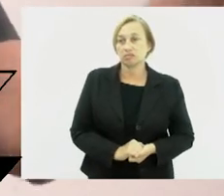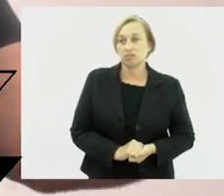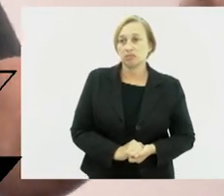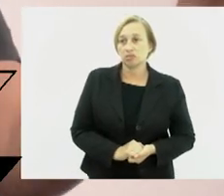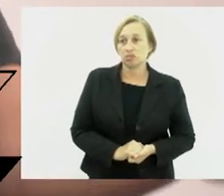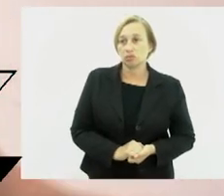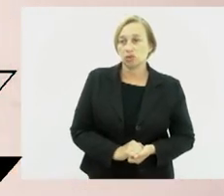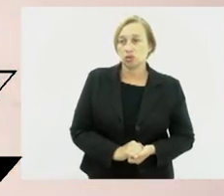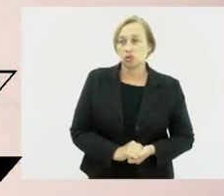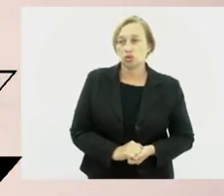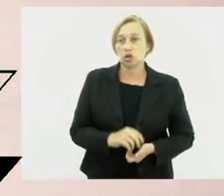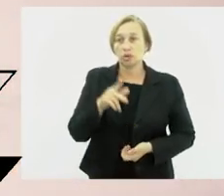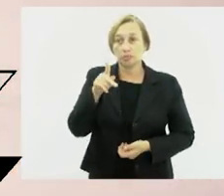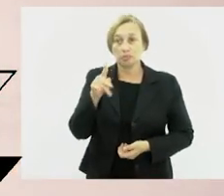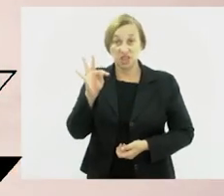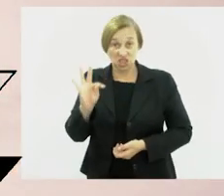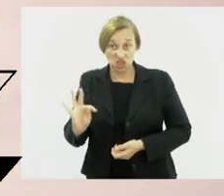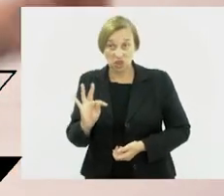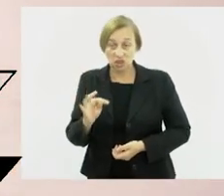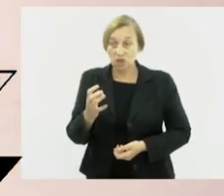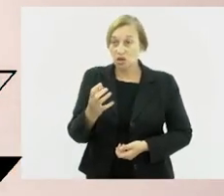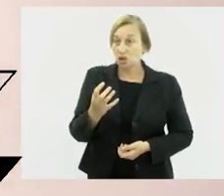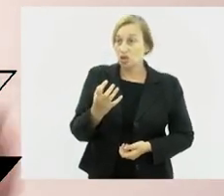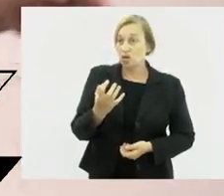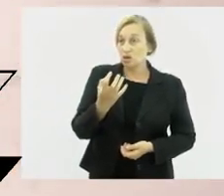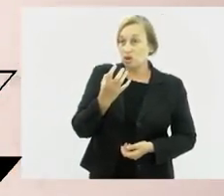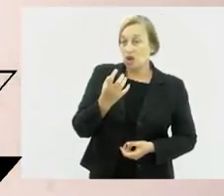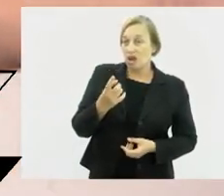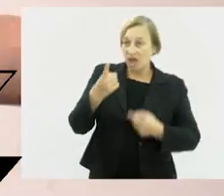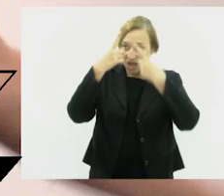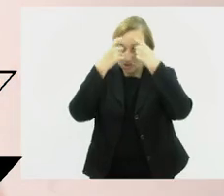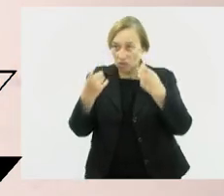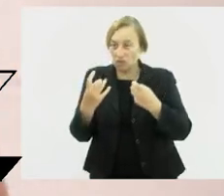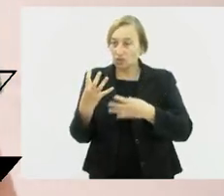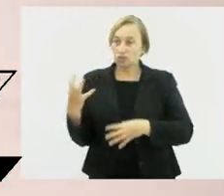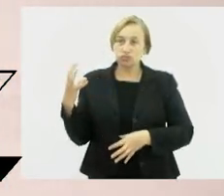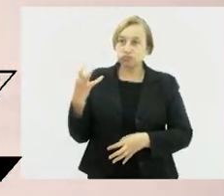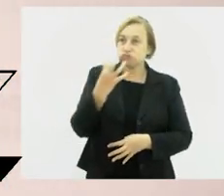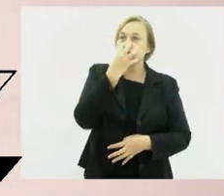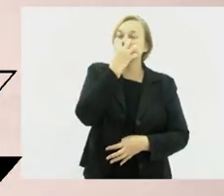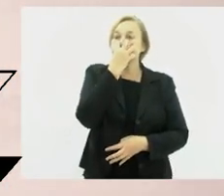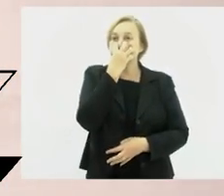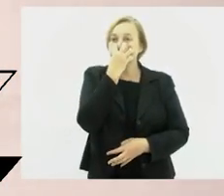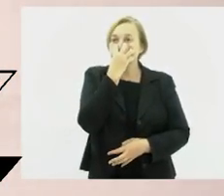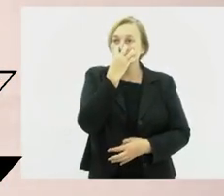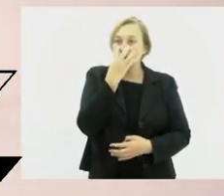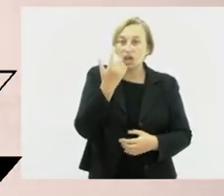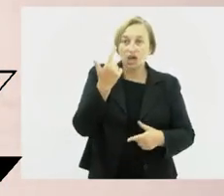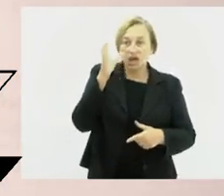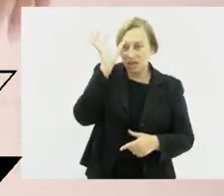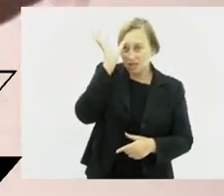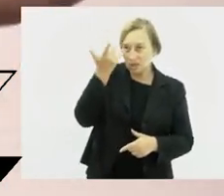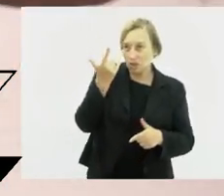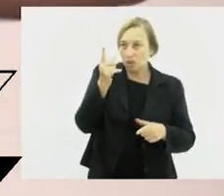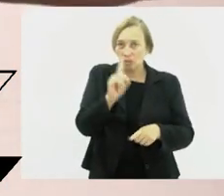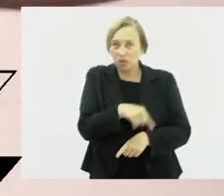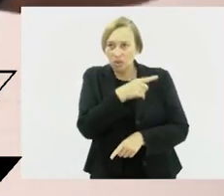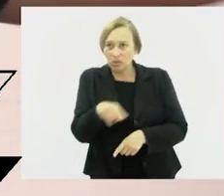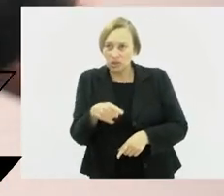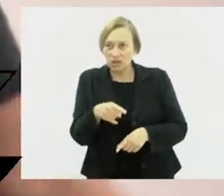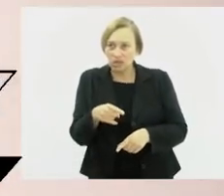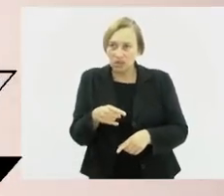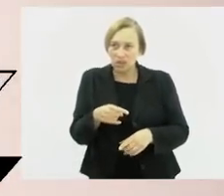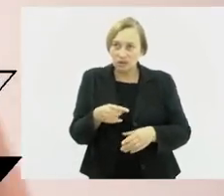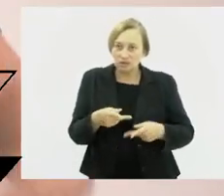O caso dos pitbulls não vai ser resolvido com focinheira, não vai ser resolvido com a proibição de frequentar lugar A, B e